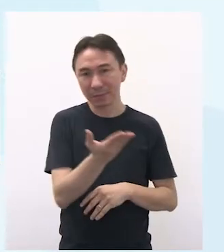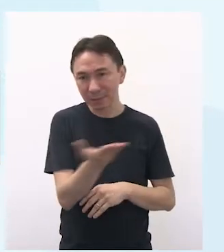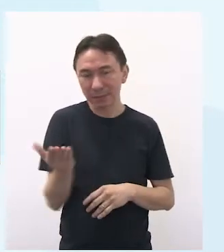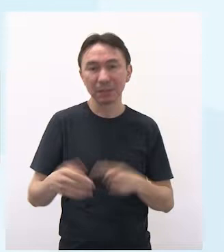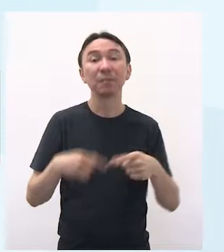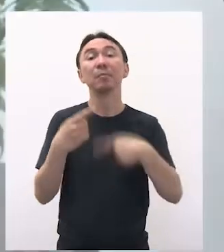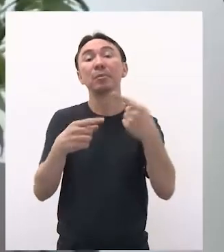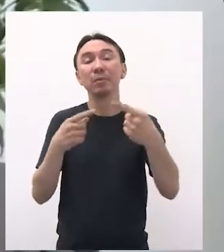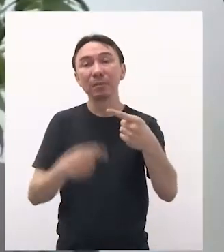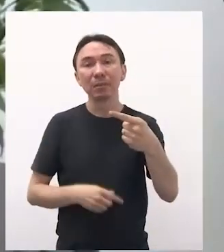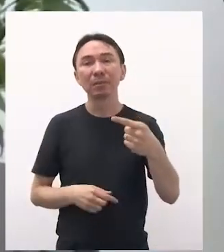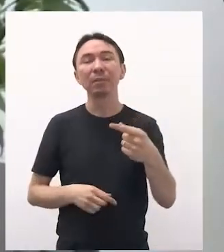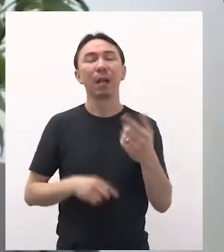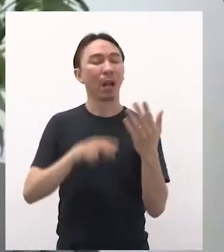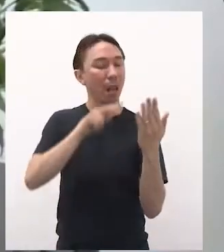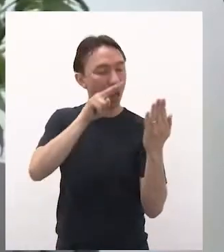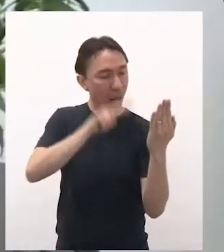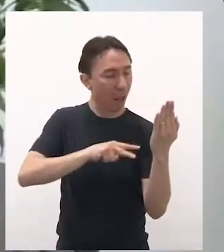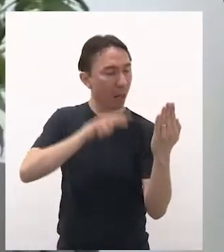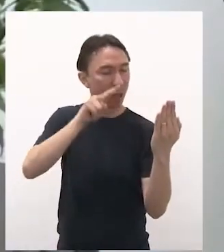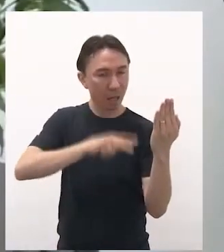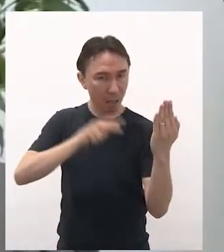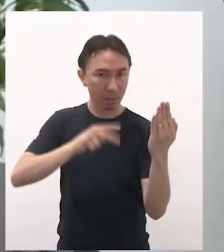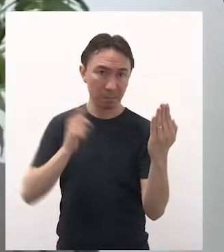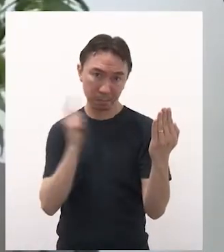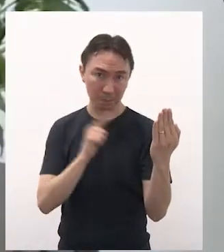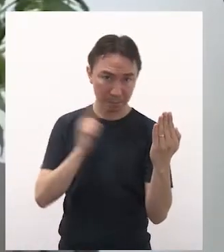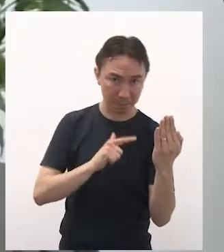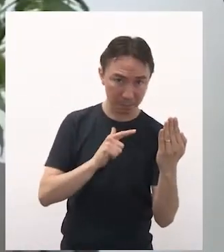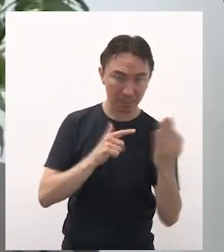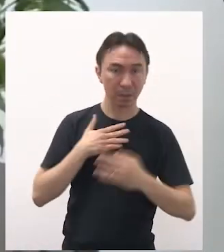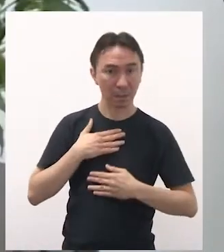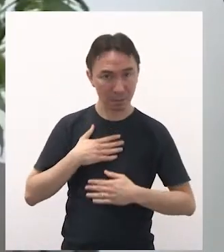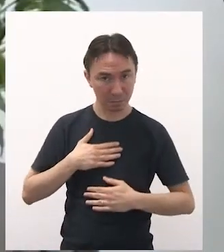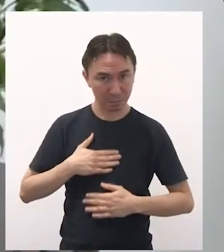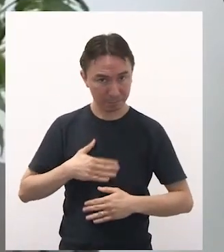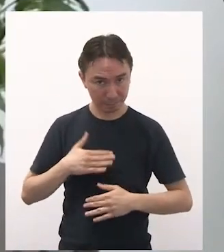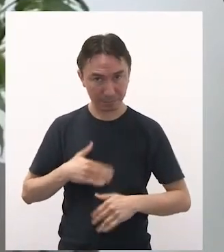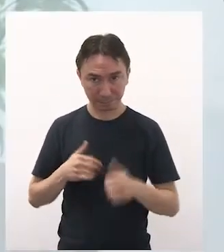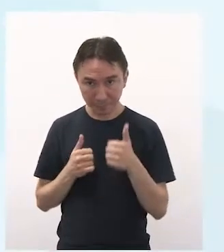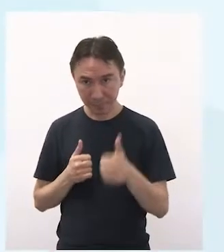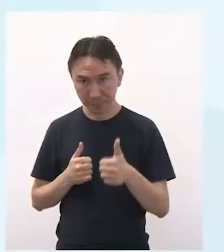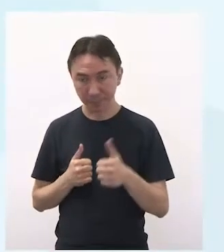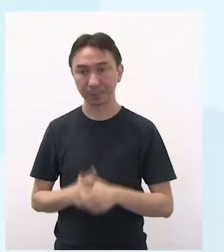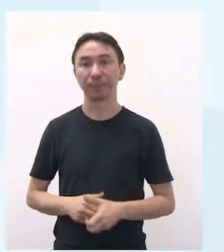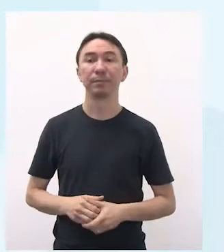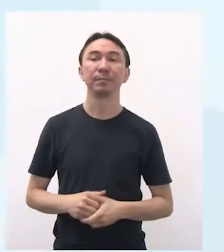poder ler com mais calma o que tem. O próximo, por favor.